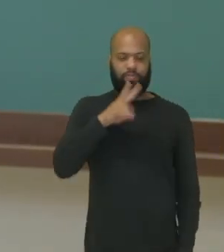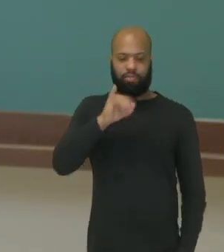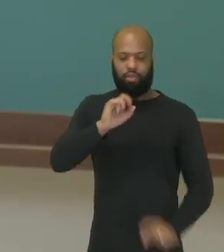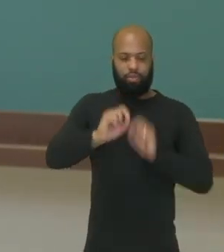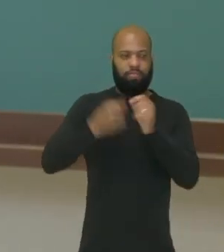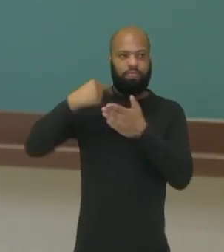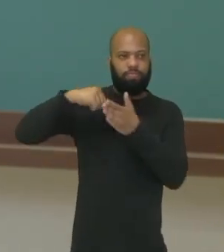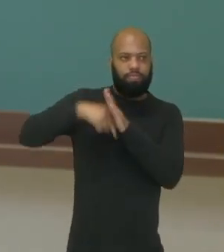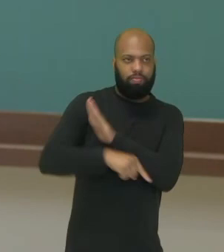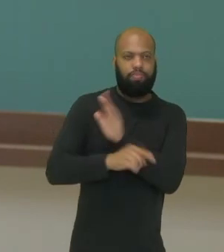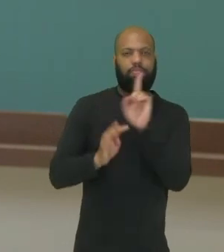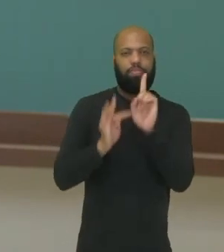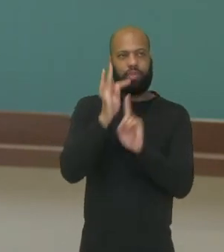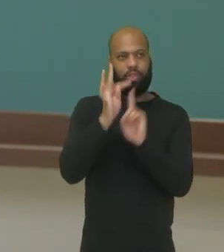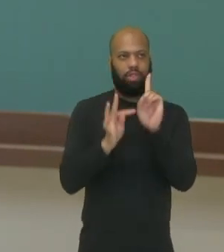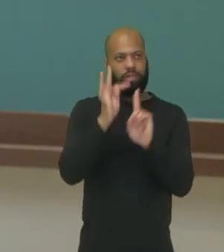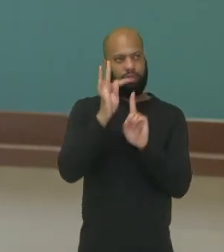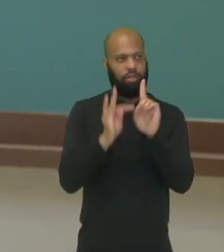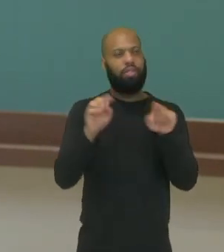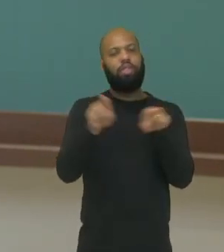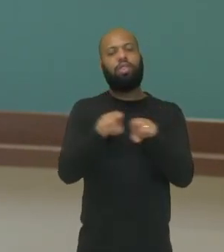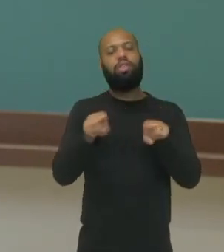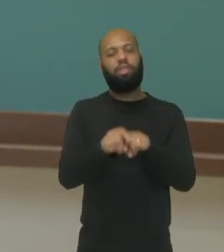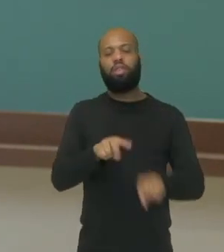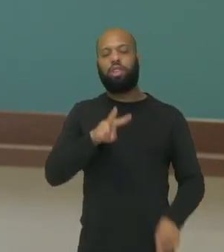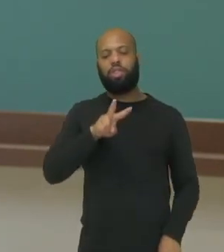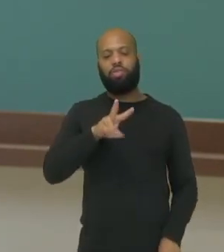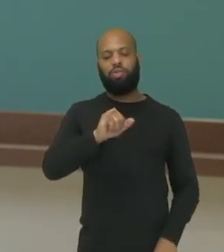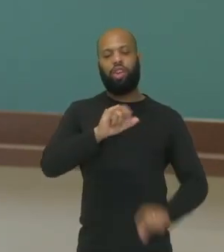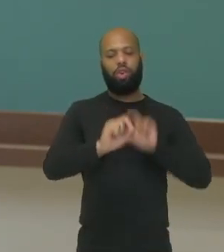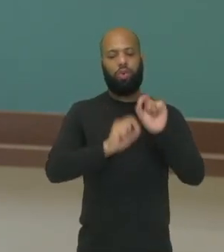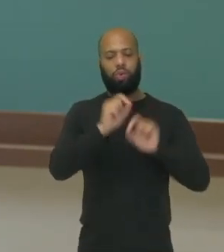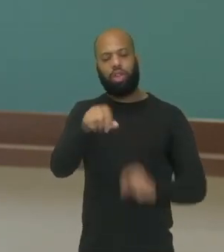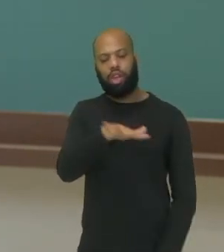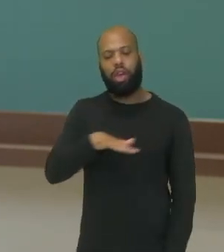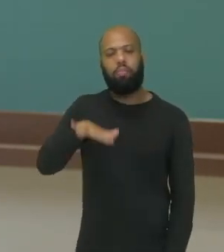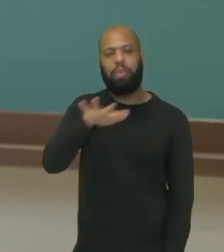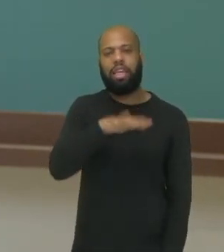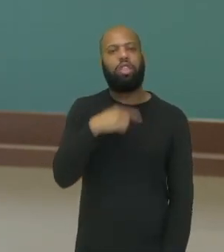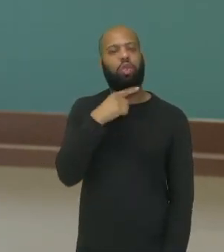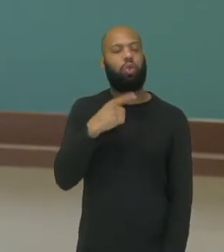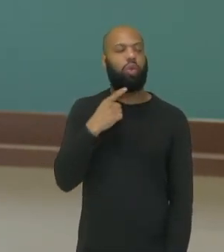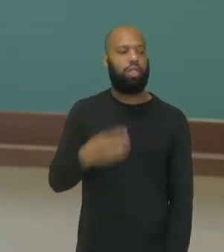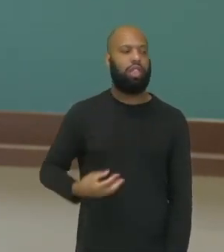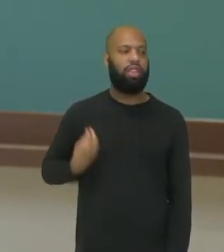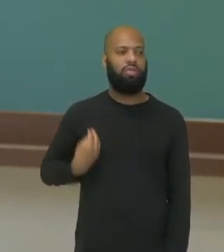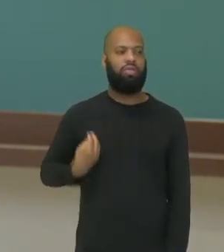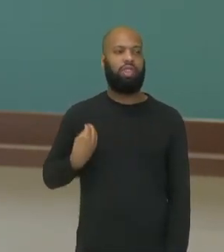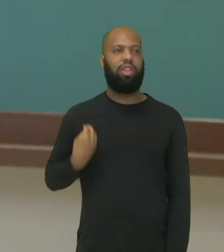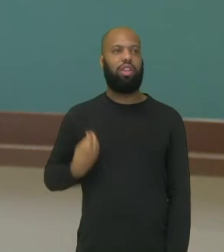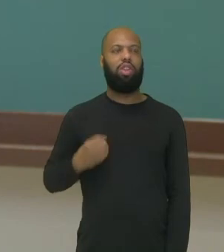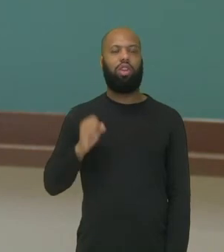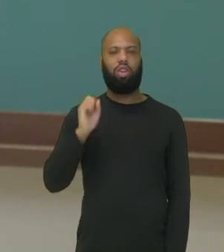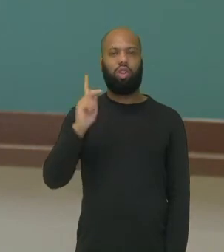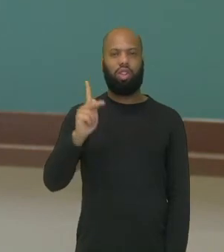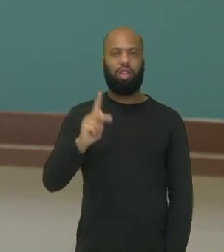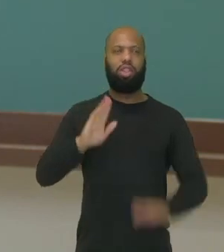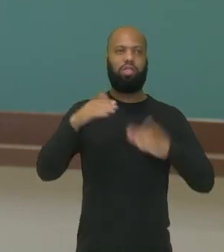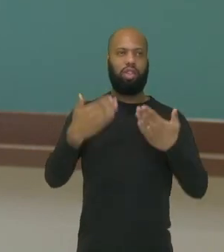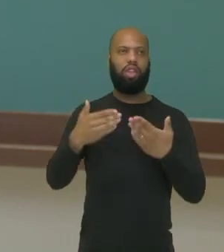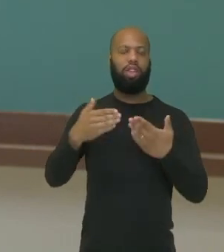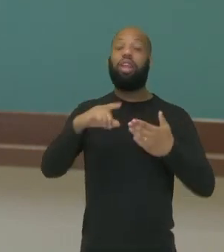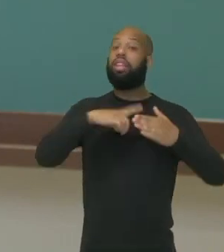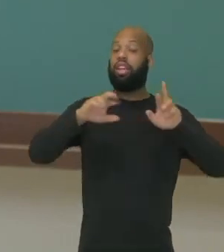a temperatura. E vai também acabar se tornando ali um ambiente inabitável, ok? Então, efeito